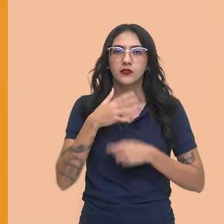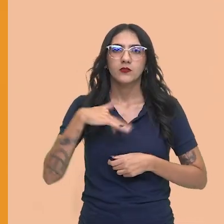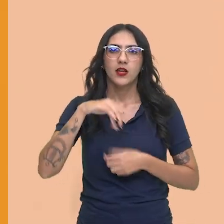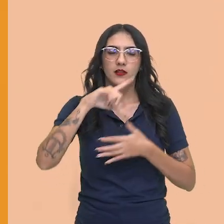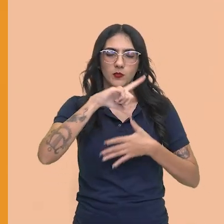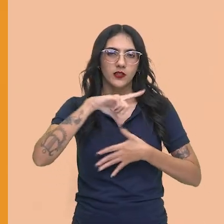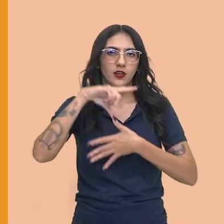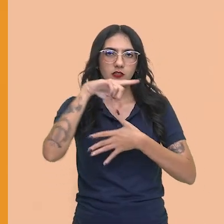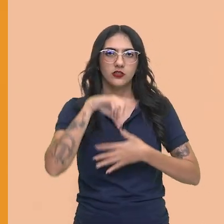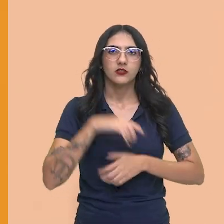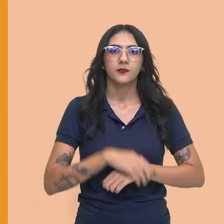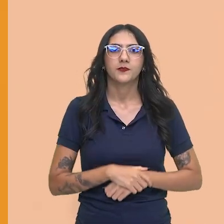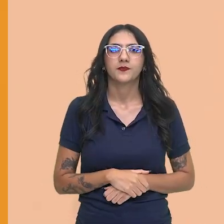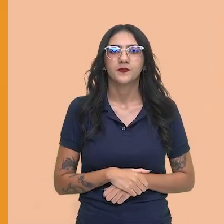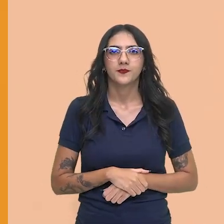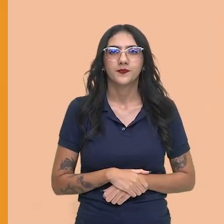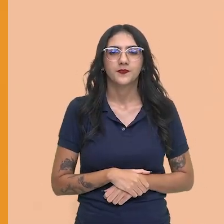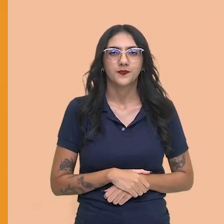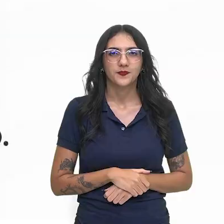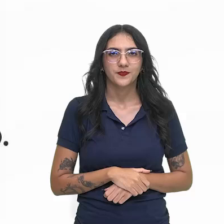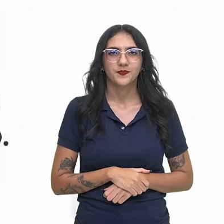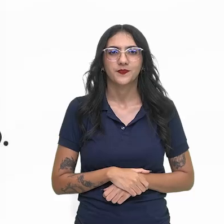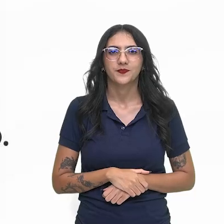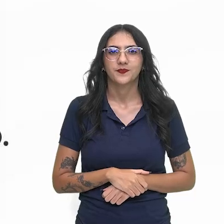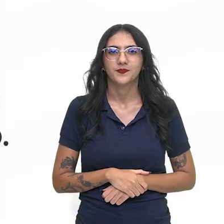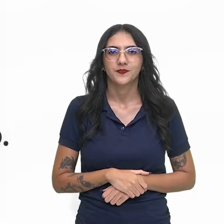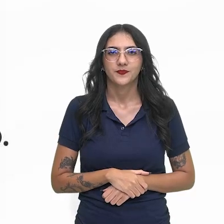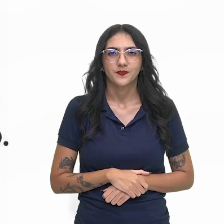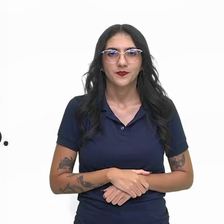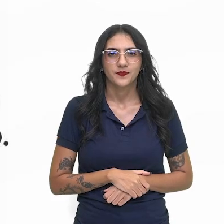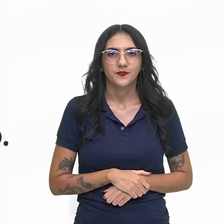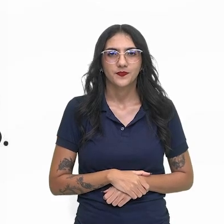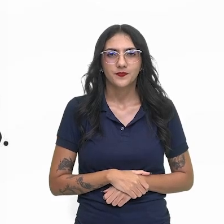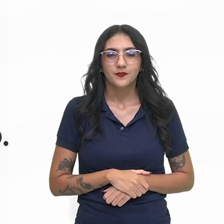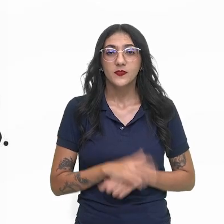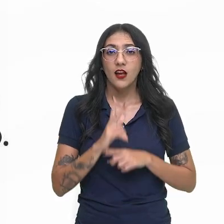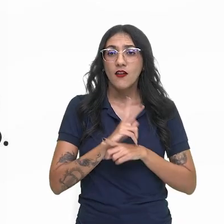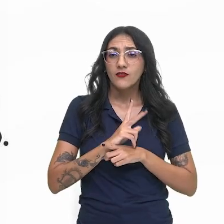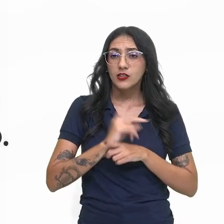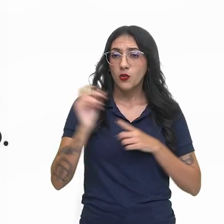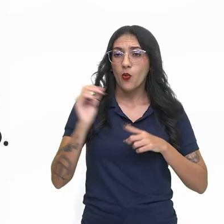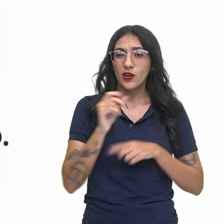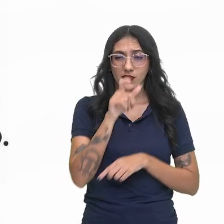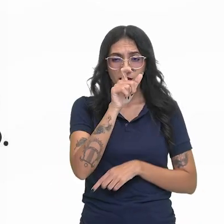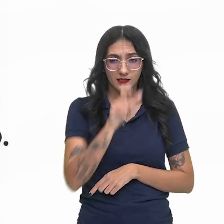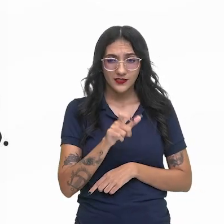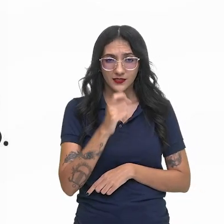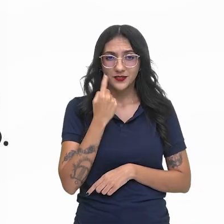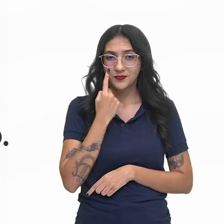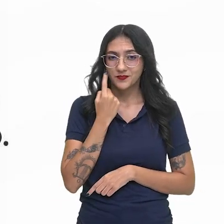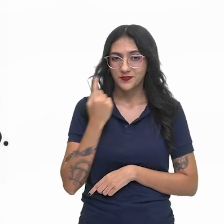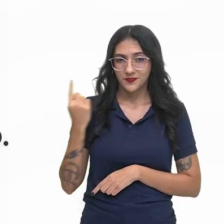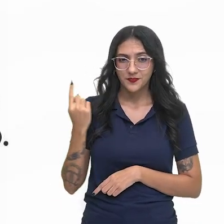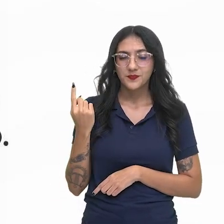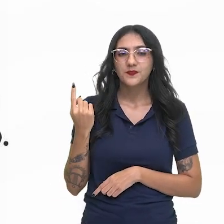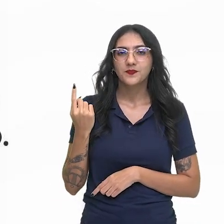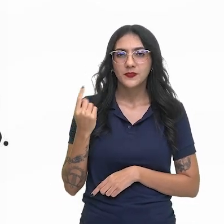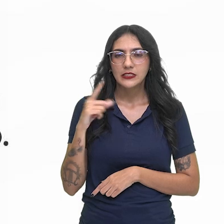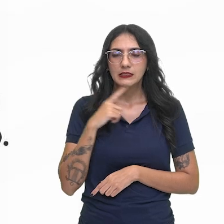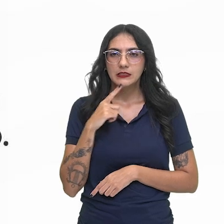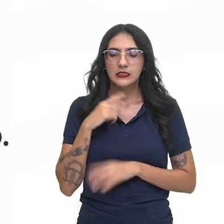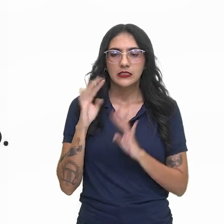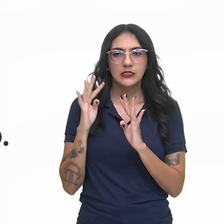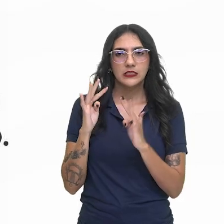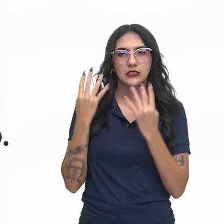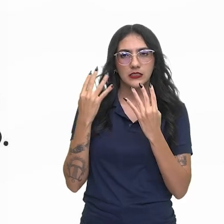Latina, tá bem? Vamos dar continuidade ao texto. A vitória de Allende imediatamente chamou a atenção do